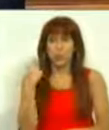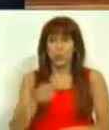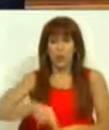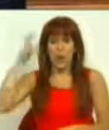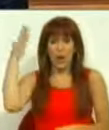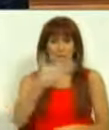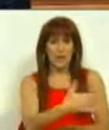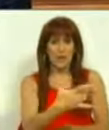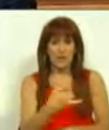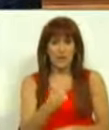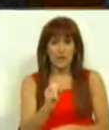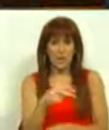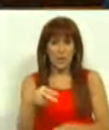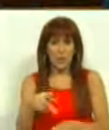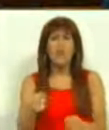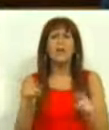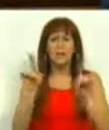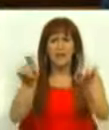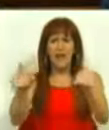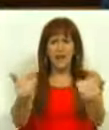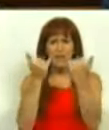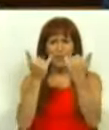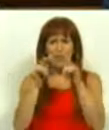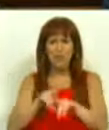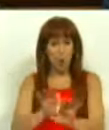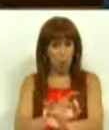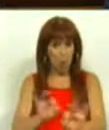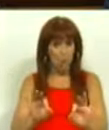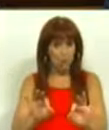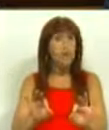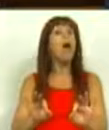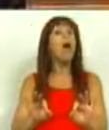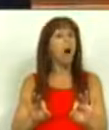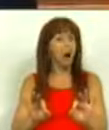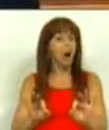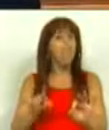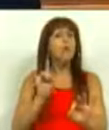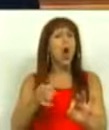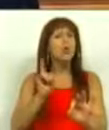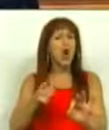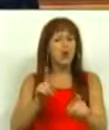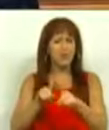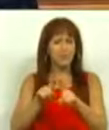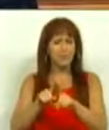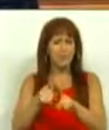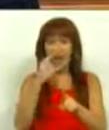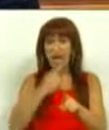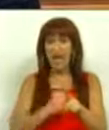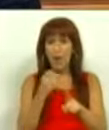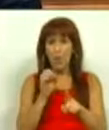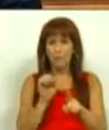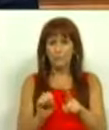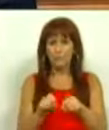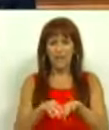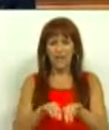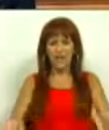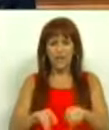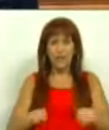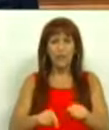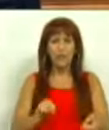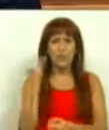de 160 euros e tem a informação oficial de que se tratou de um erro informático que